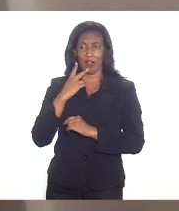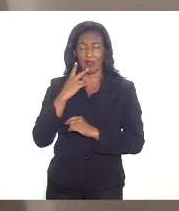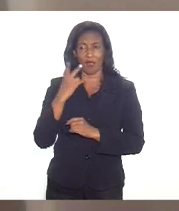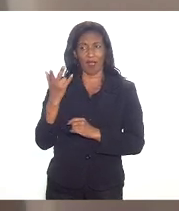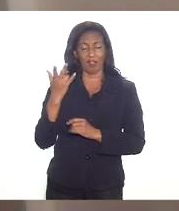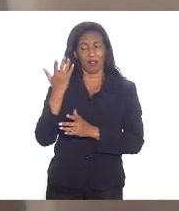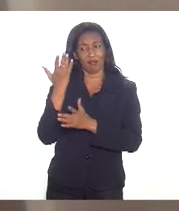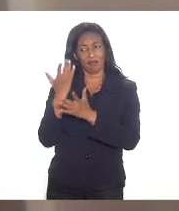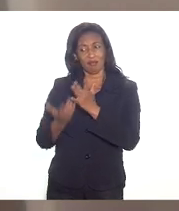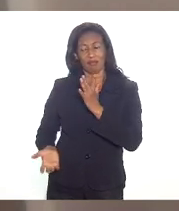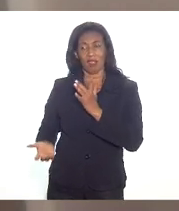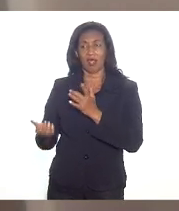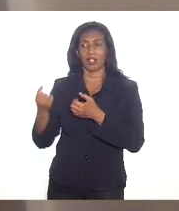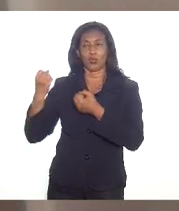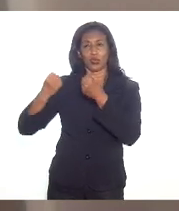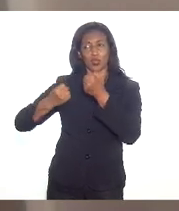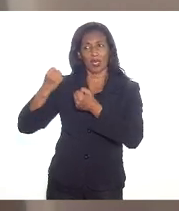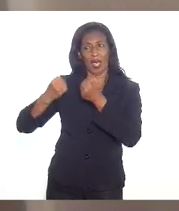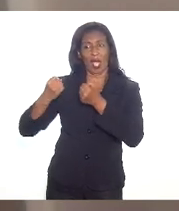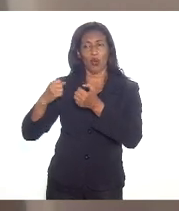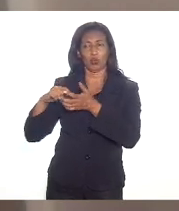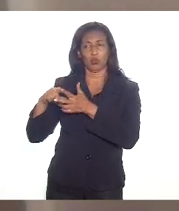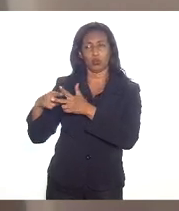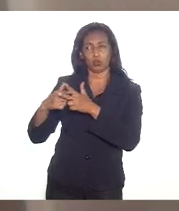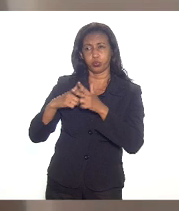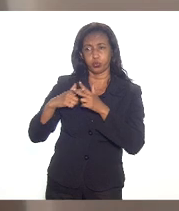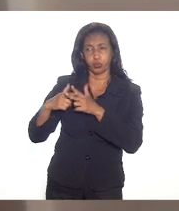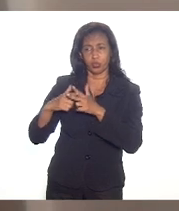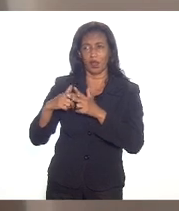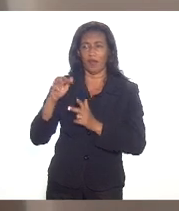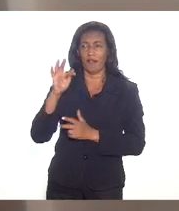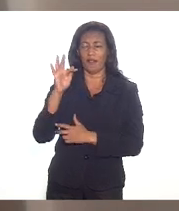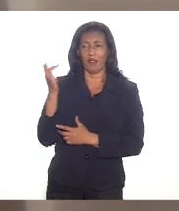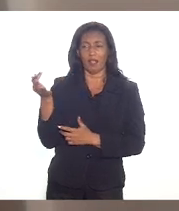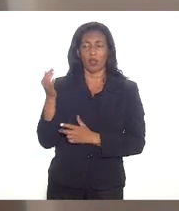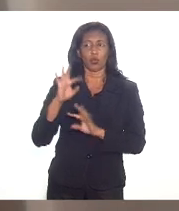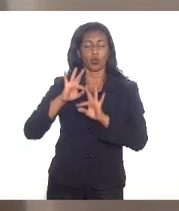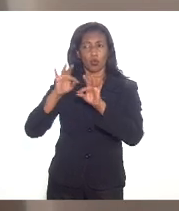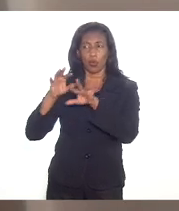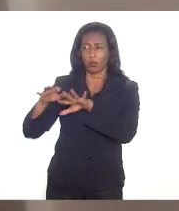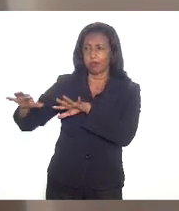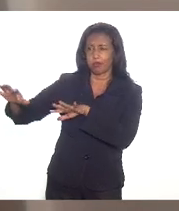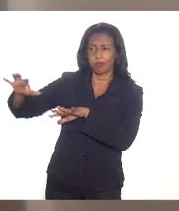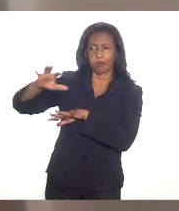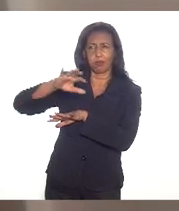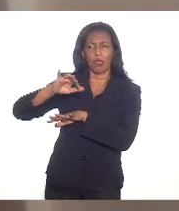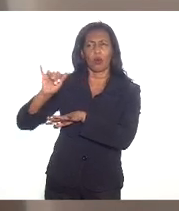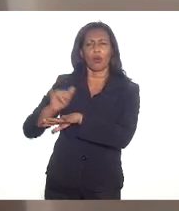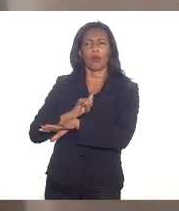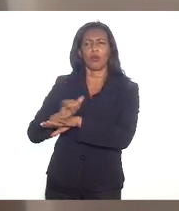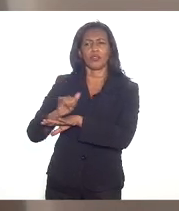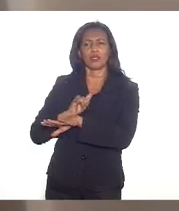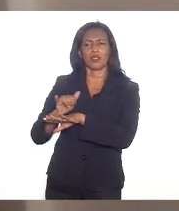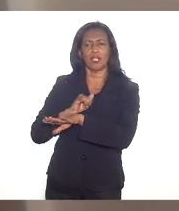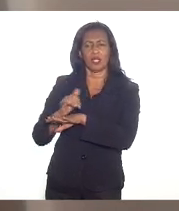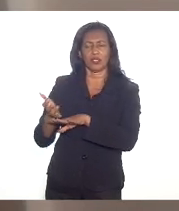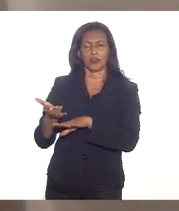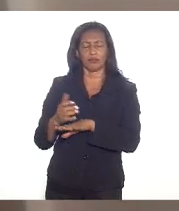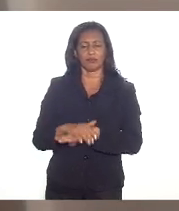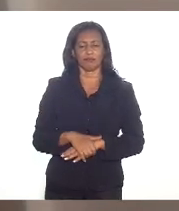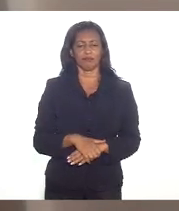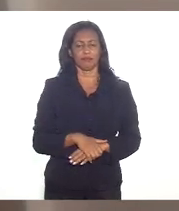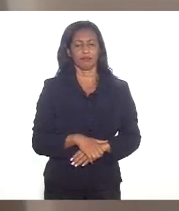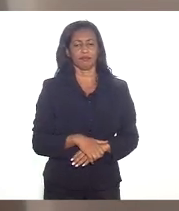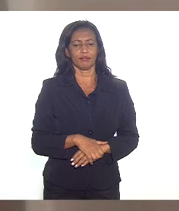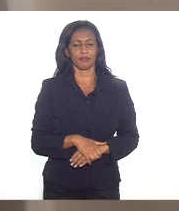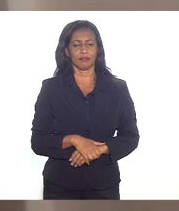na indústria automobilística e de autopeça. Então, Friburgo, quer dizer, todas as regiões, né, qual é a estratégia para cada uma delas? Pode ir, por favor.